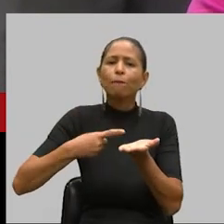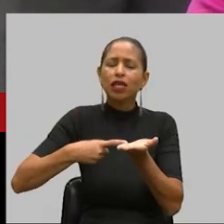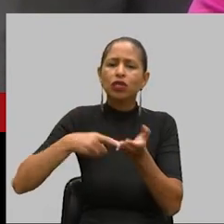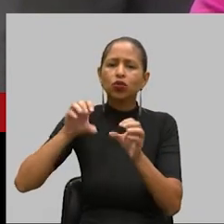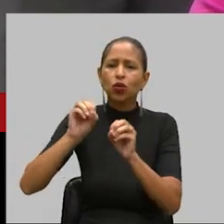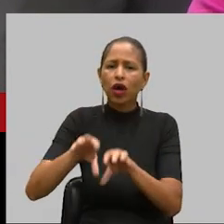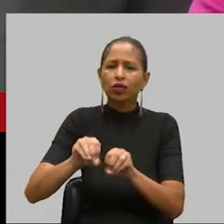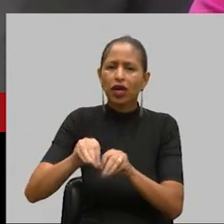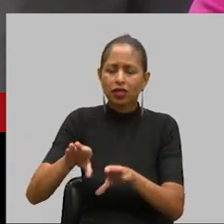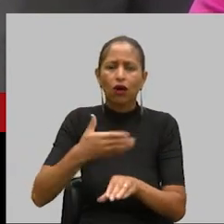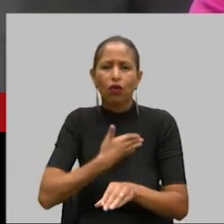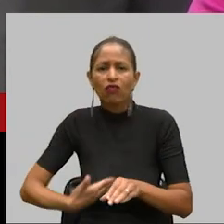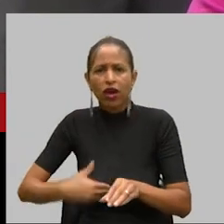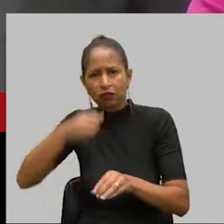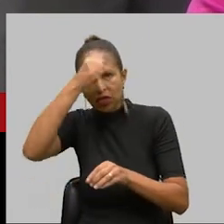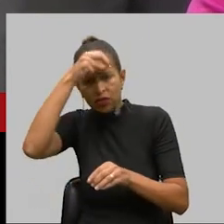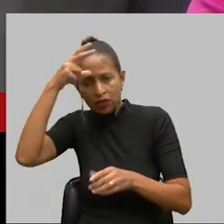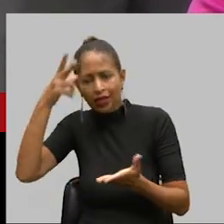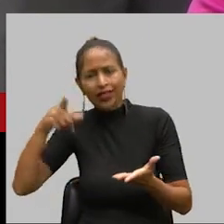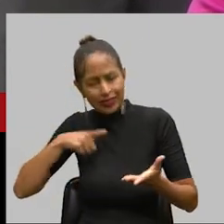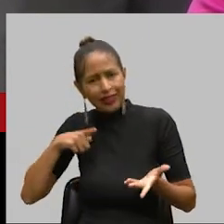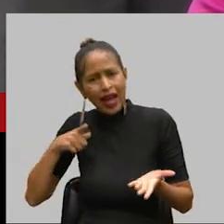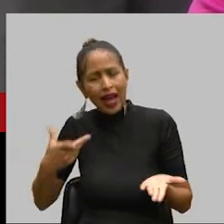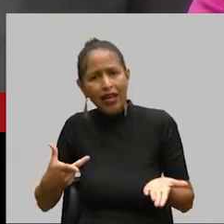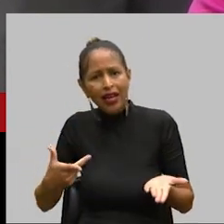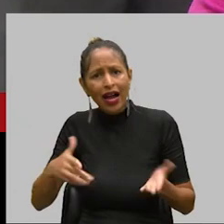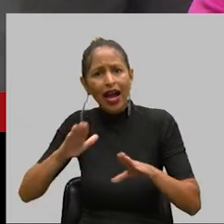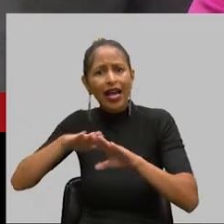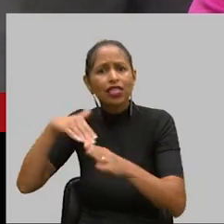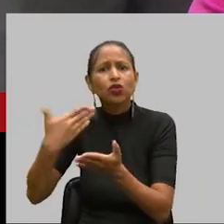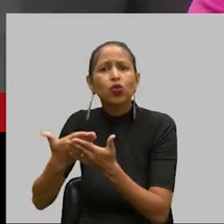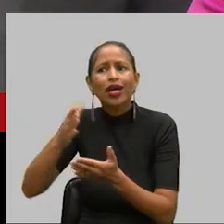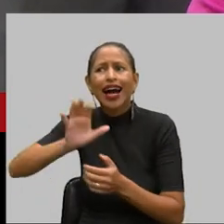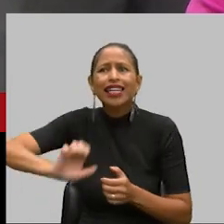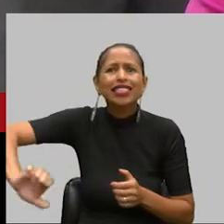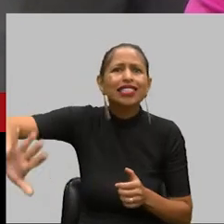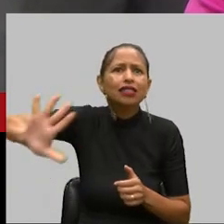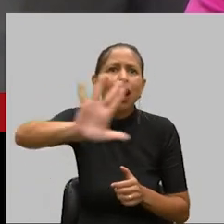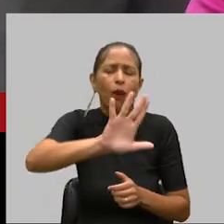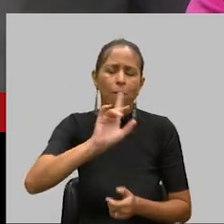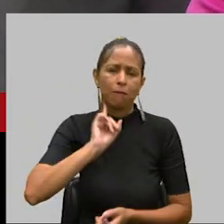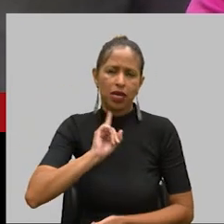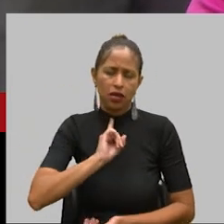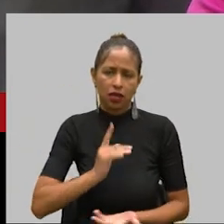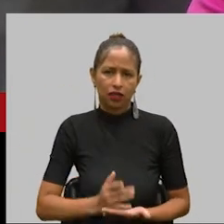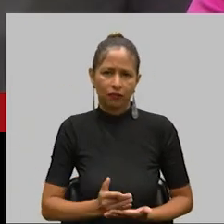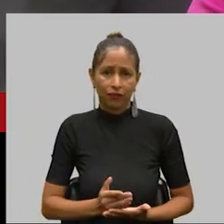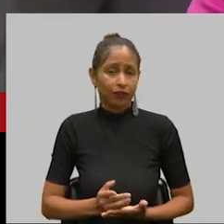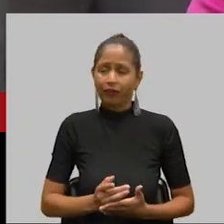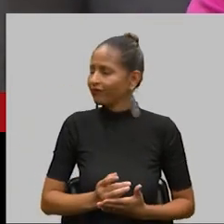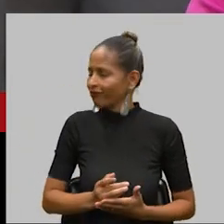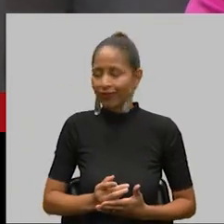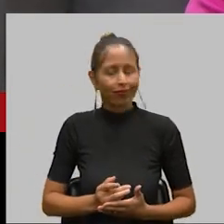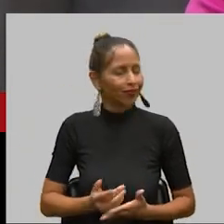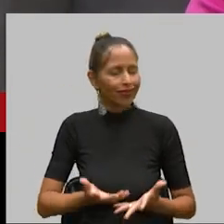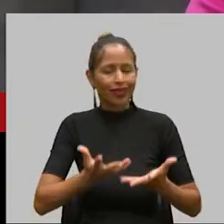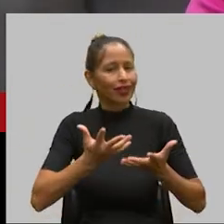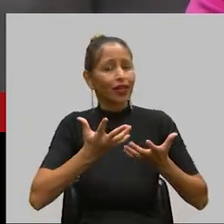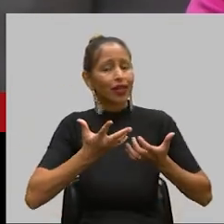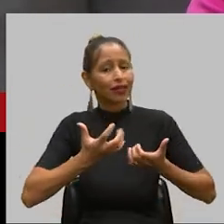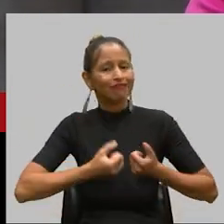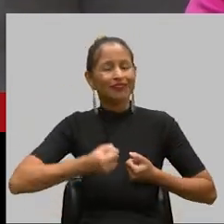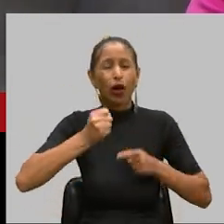pública tem um compromisso com toda a educação do estado de Minas Gerais e nós não permitiremos esse